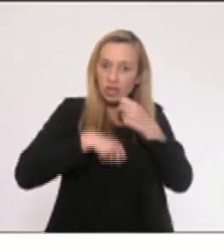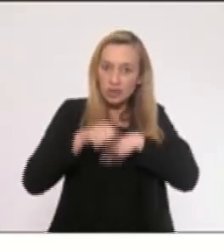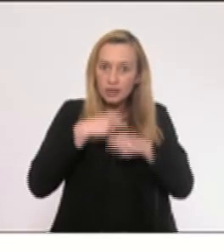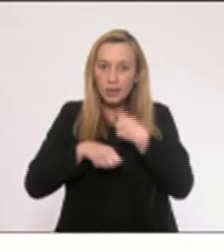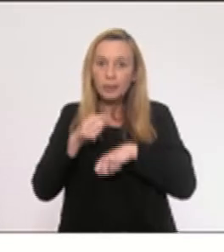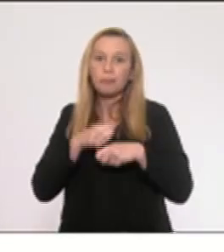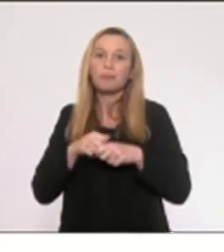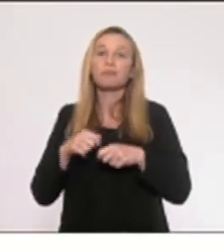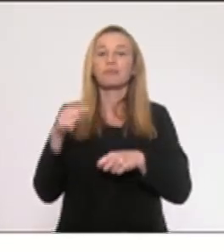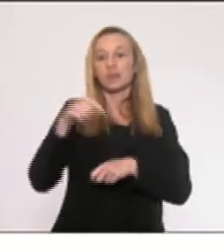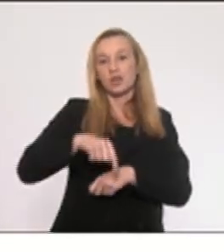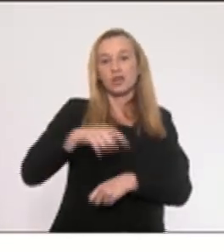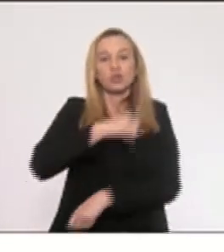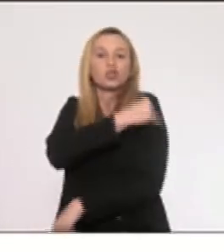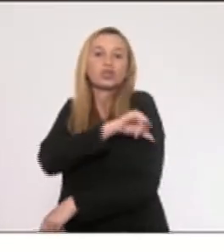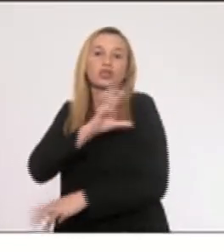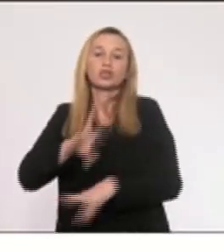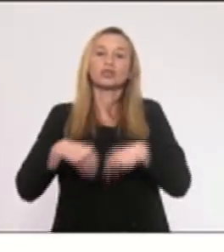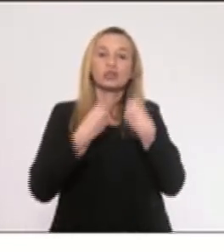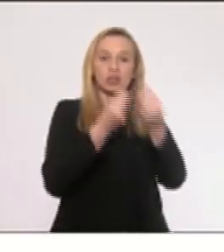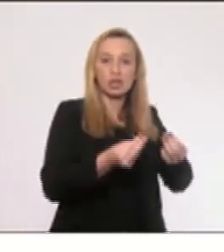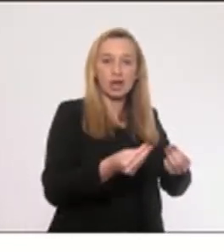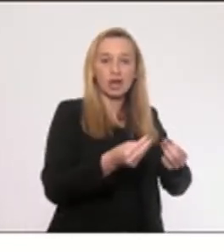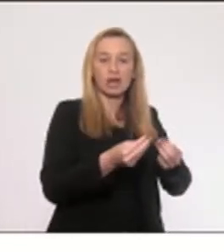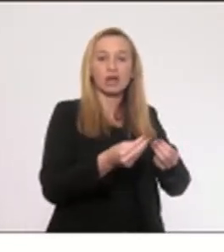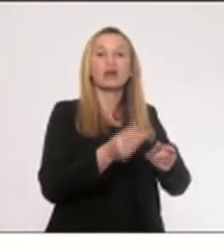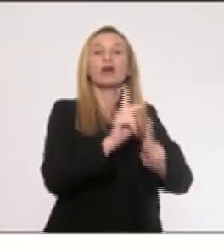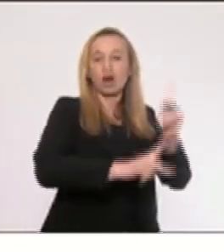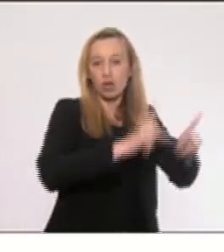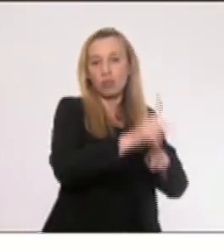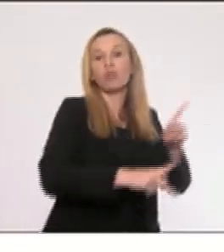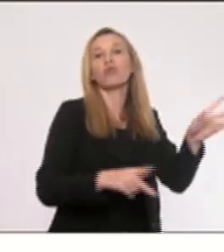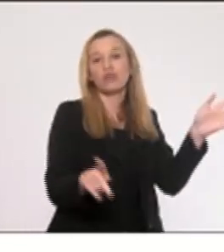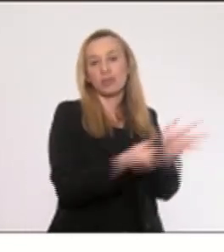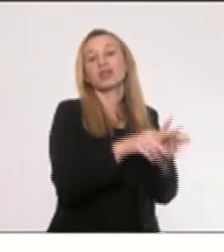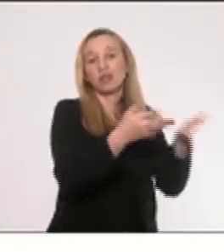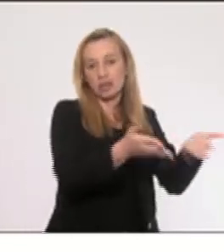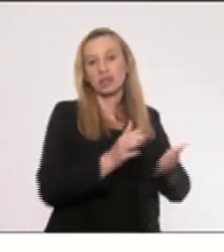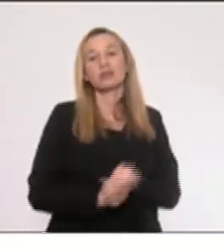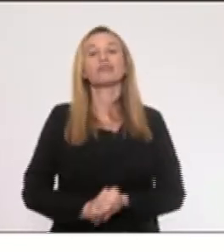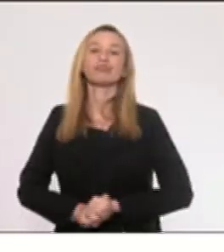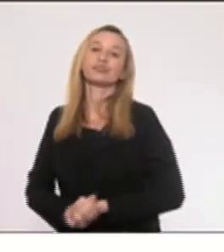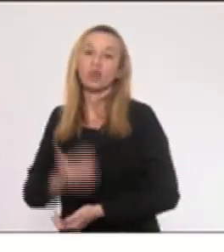Federal do Rio de Janeiro, devolver esse símbolo da cultura para quem de direito, que é o cidadão do Rio de Janeiro. Muito obrigado, senhor presidente.